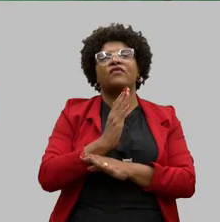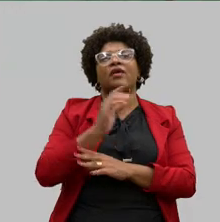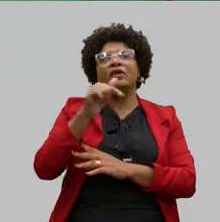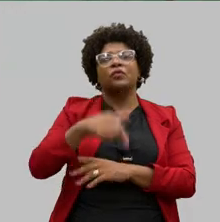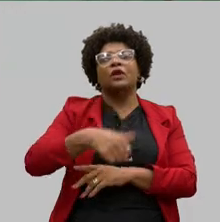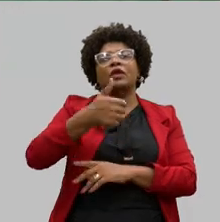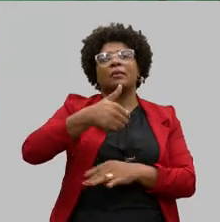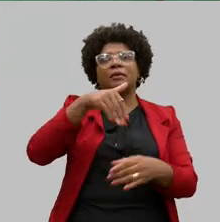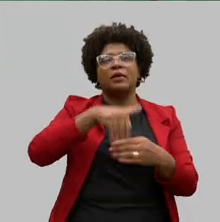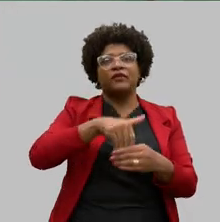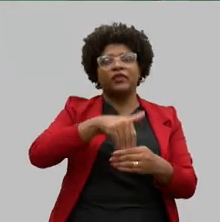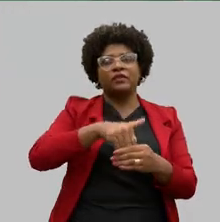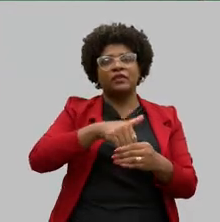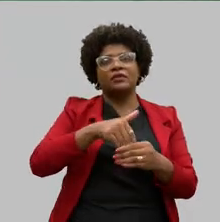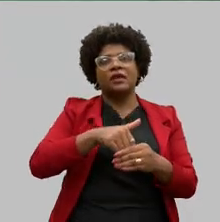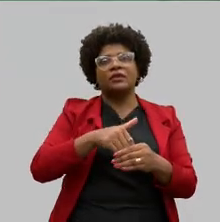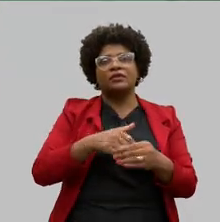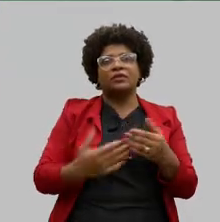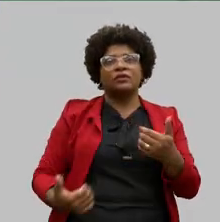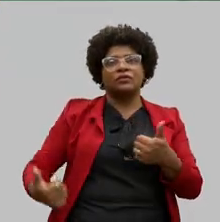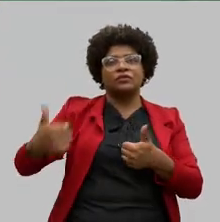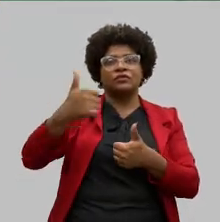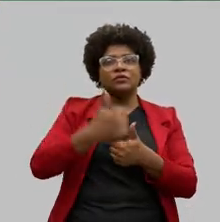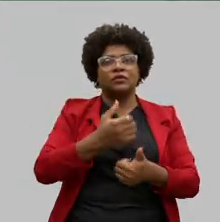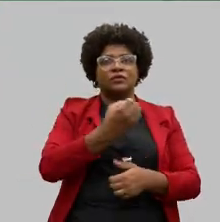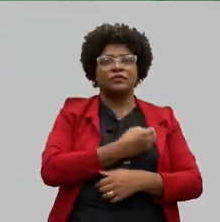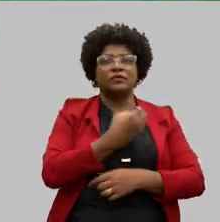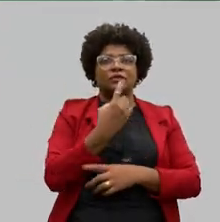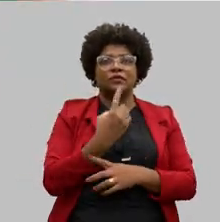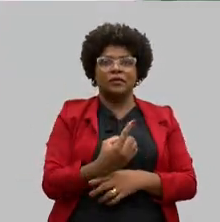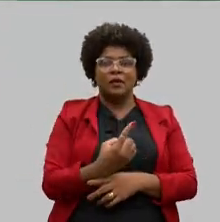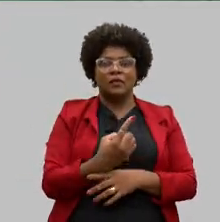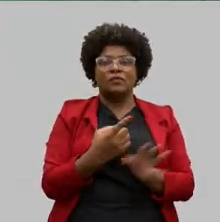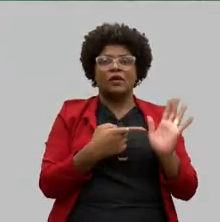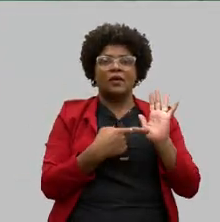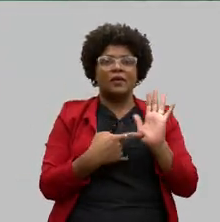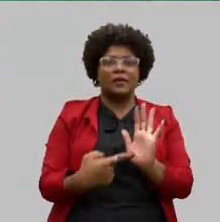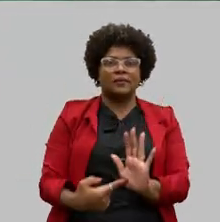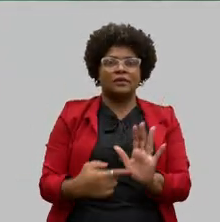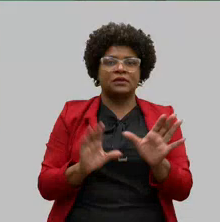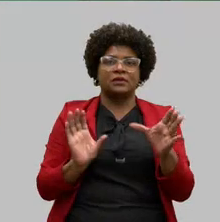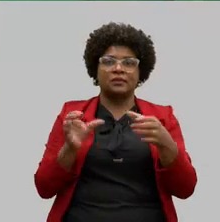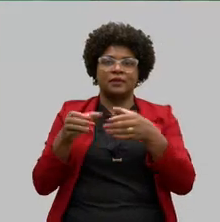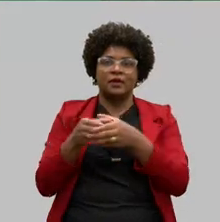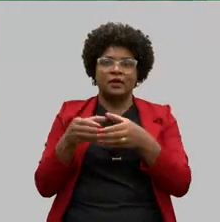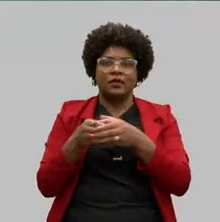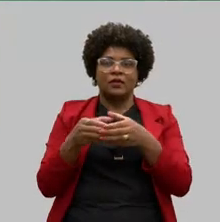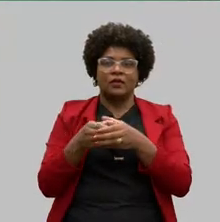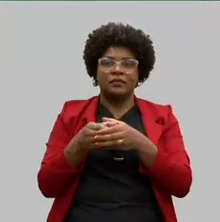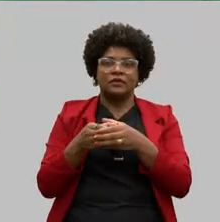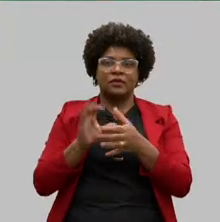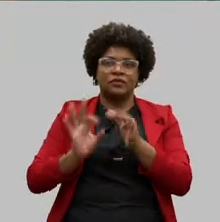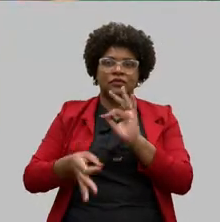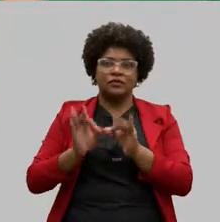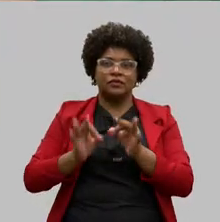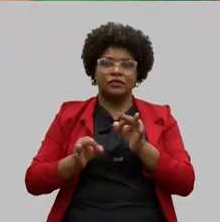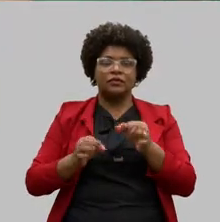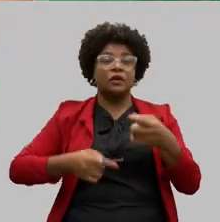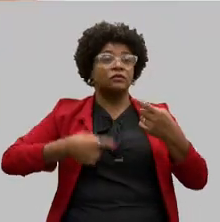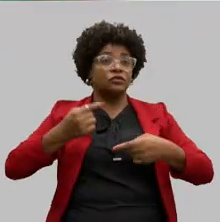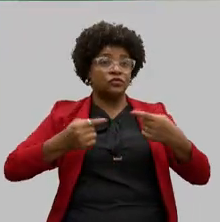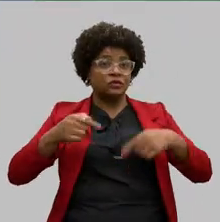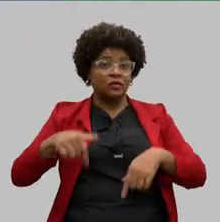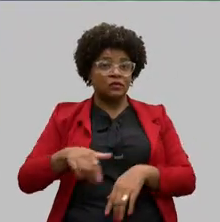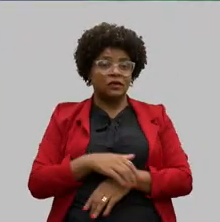primeiro turno na forma do substitutivo número 1 apresentado pela comissão de constituição e justiça em discussão